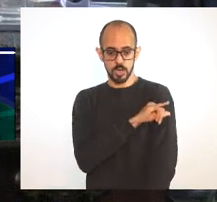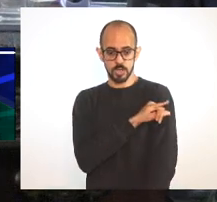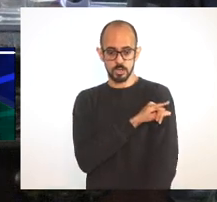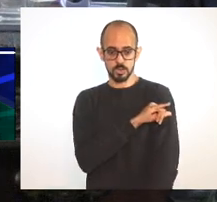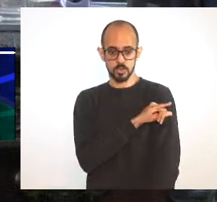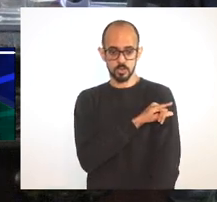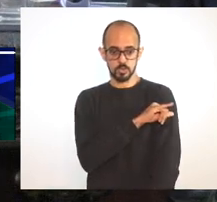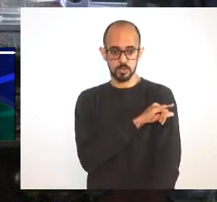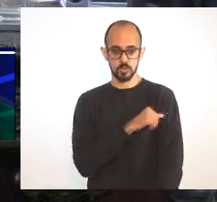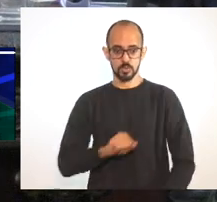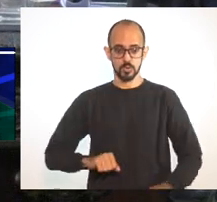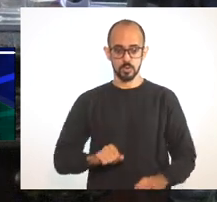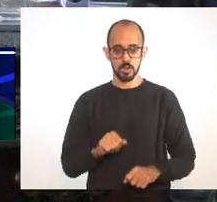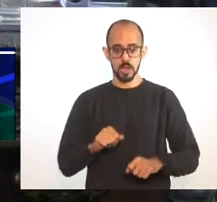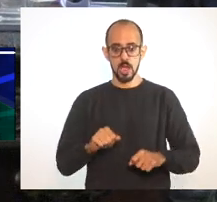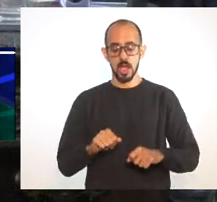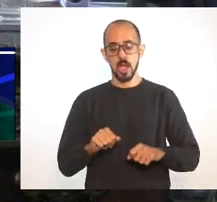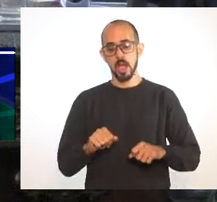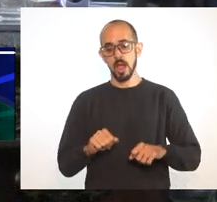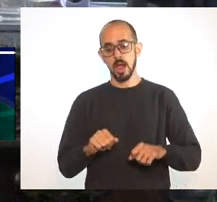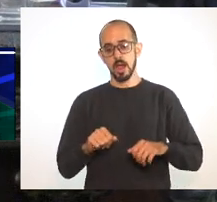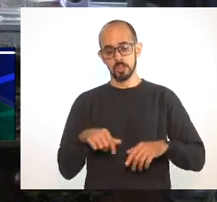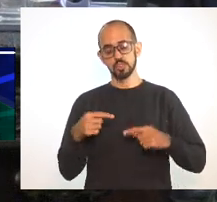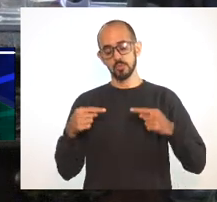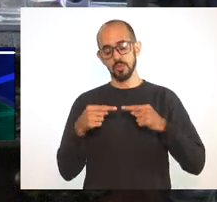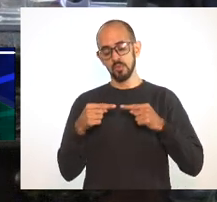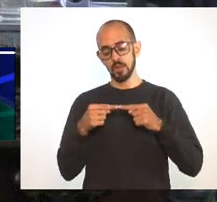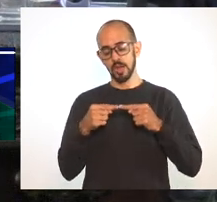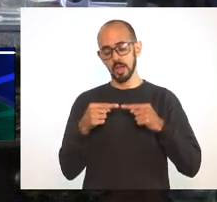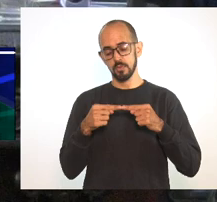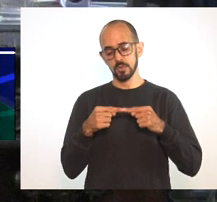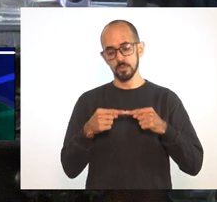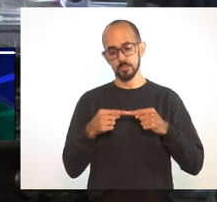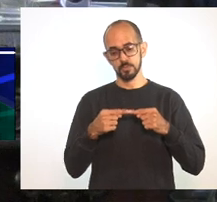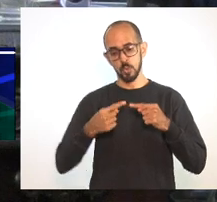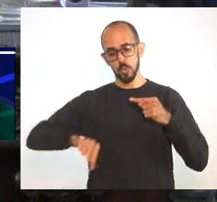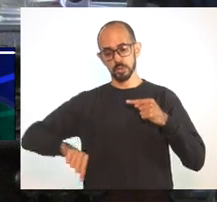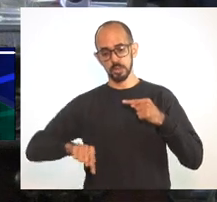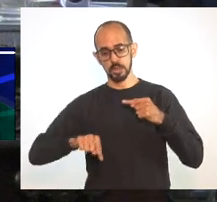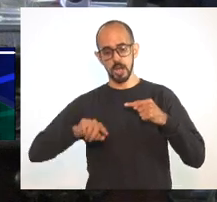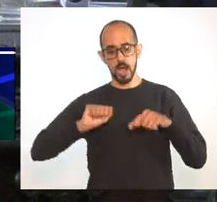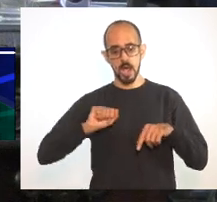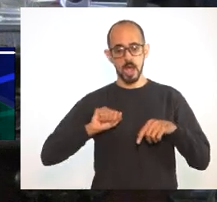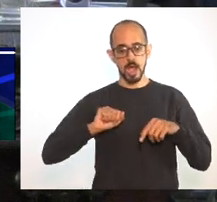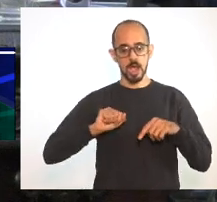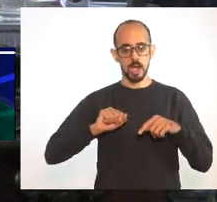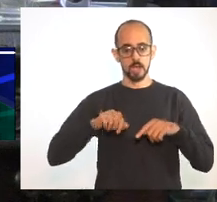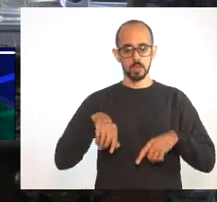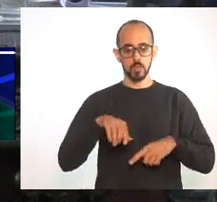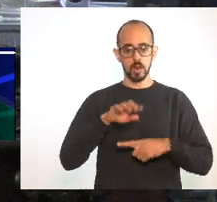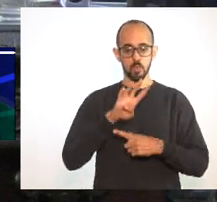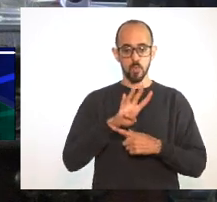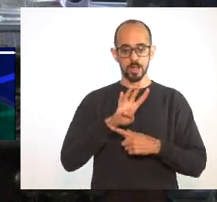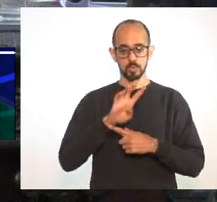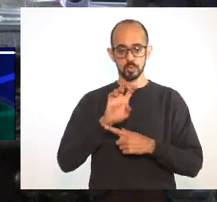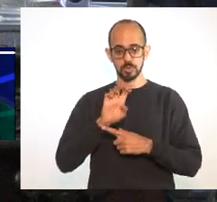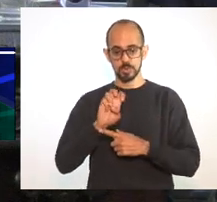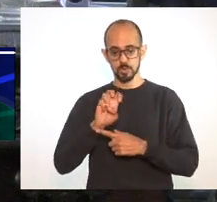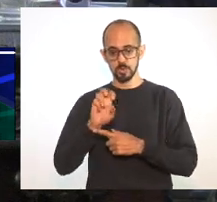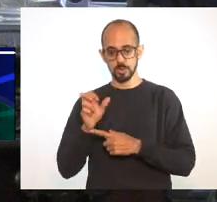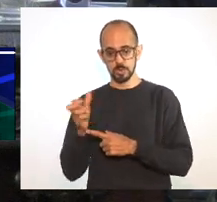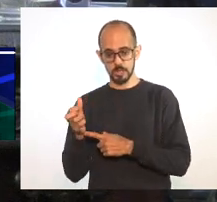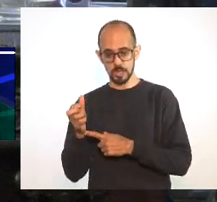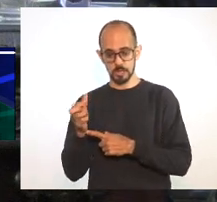de Emendas Constitucionais e Veto, favorável ao mérito. Contrário às emendas modificativas número 4, 5 e 6